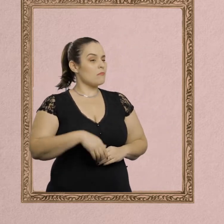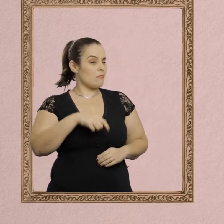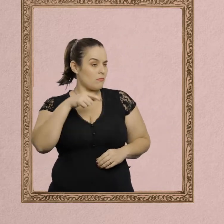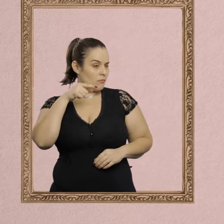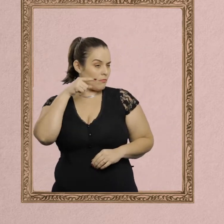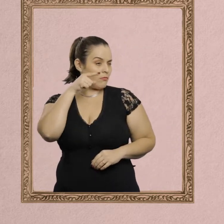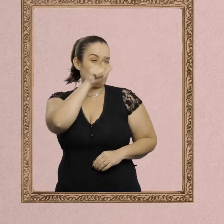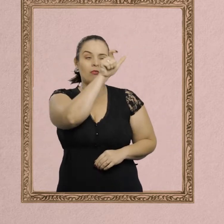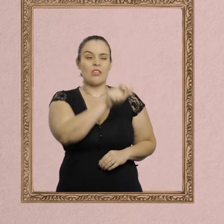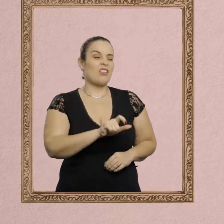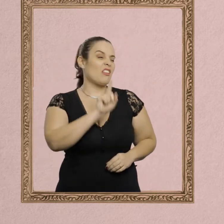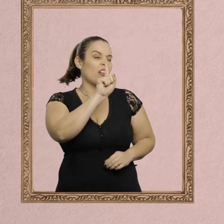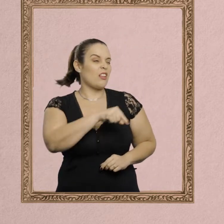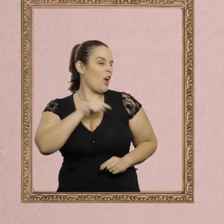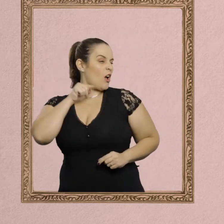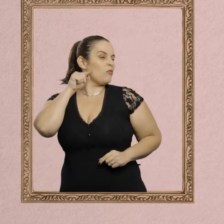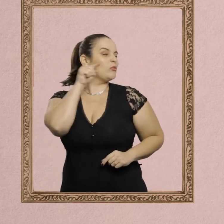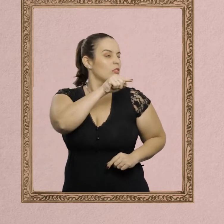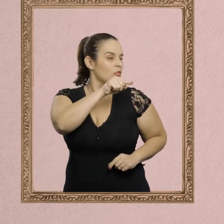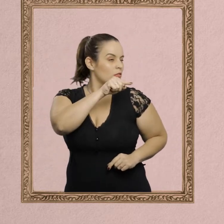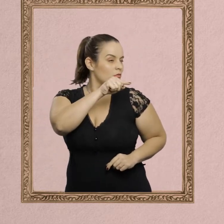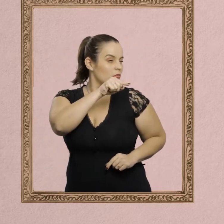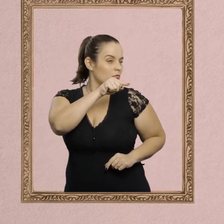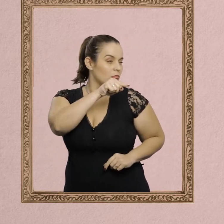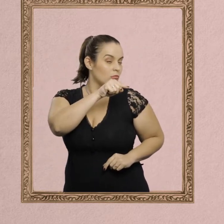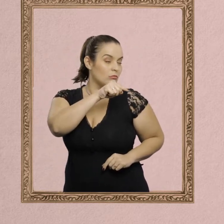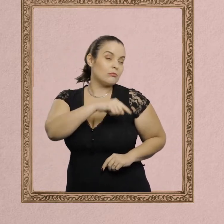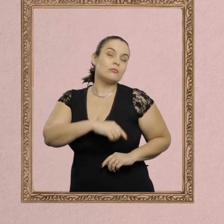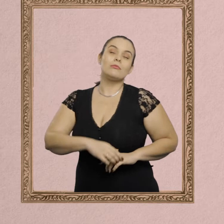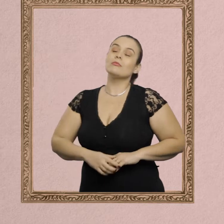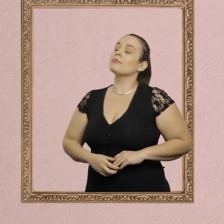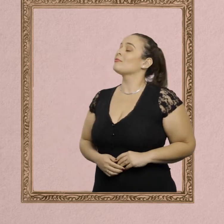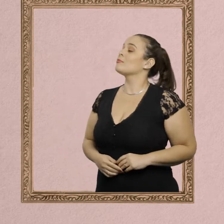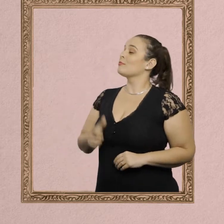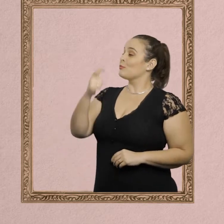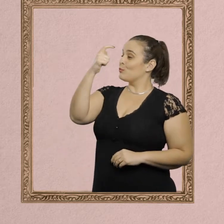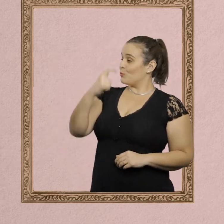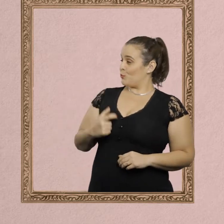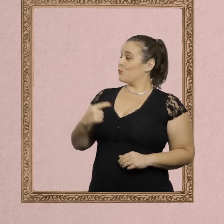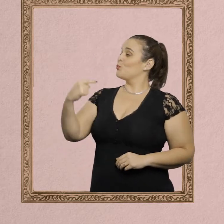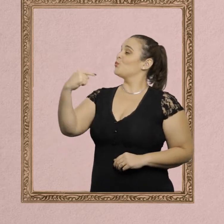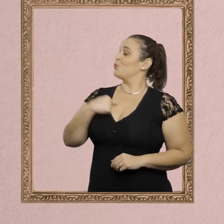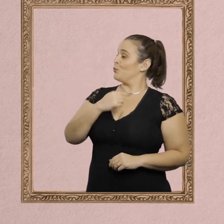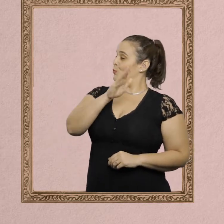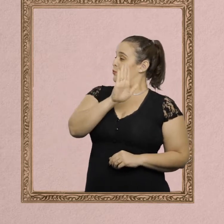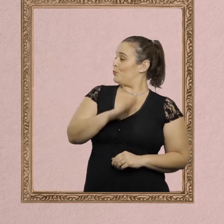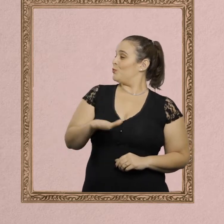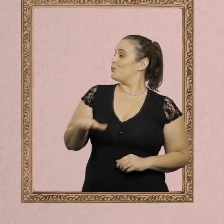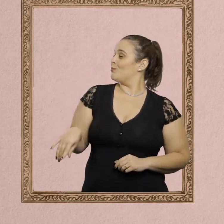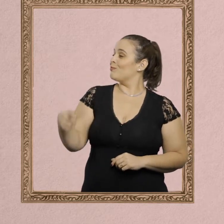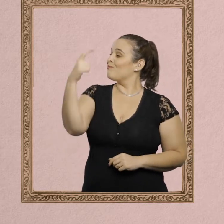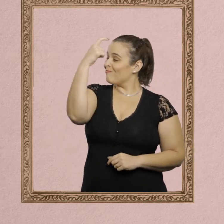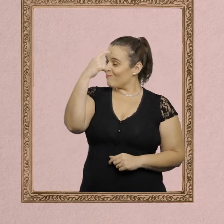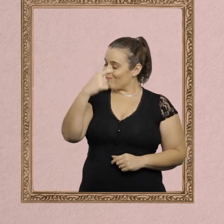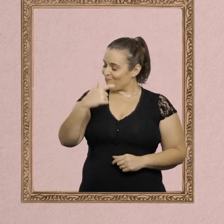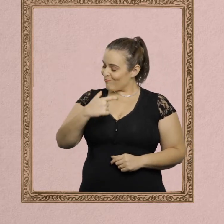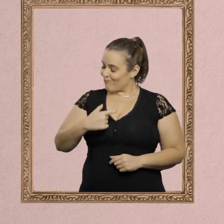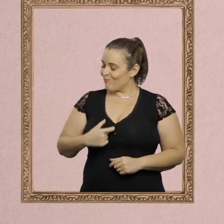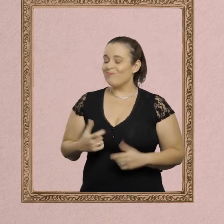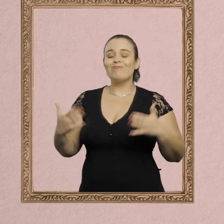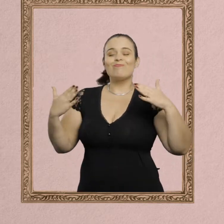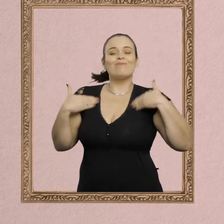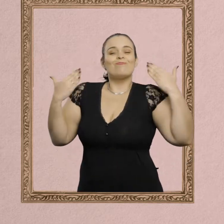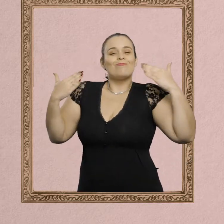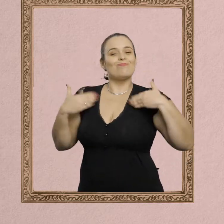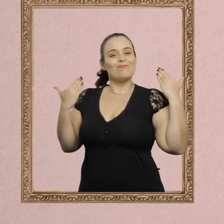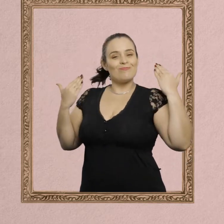Peter: Peter Pan, quem é você? Peter Pan respondeu: Eu sou uma criança!